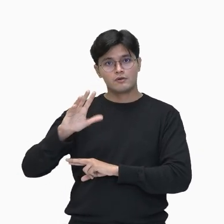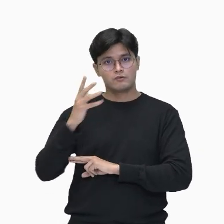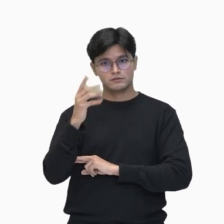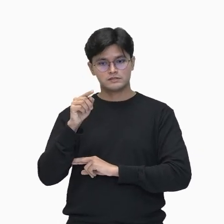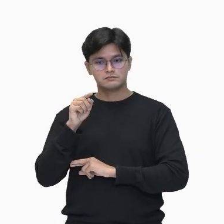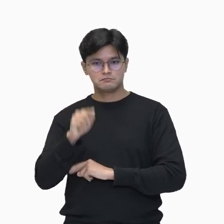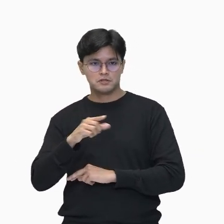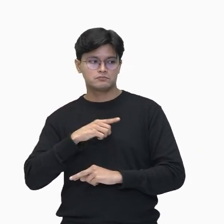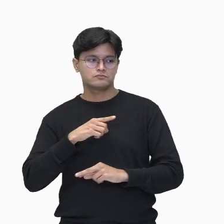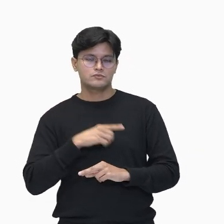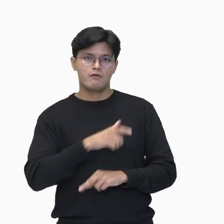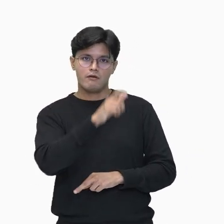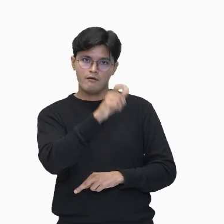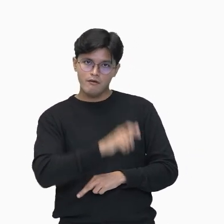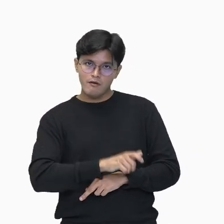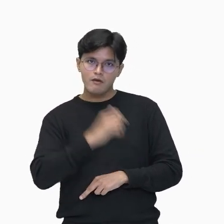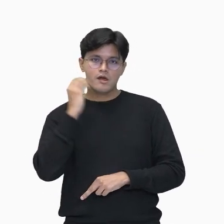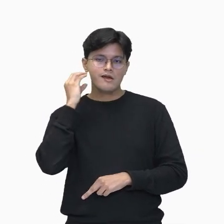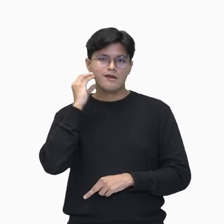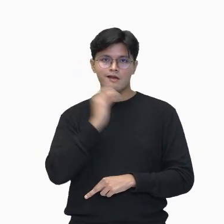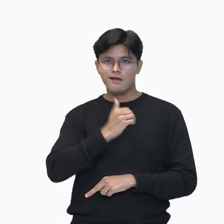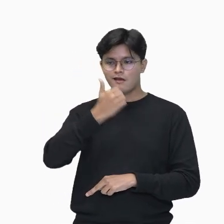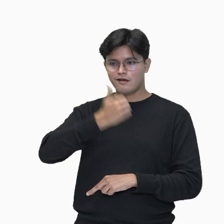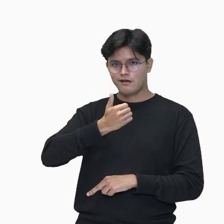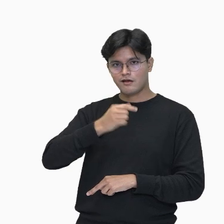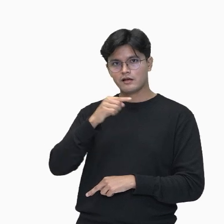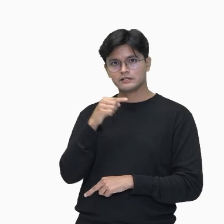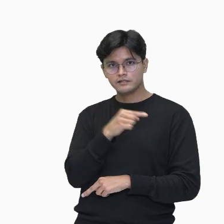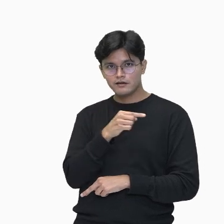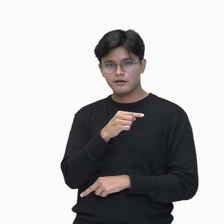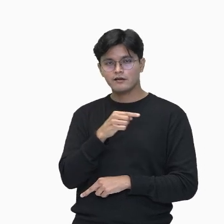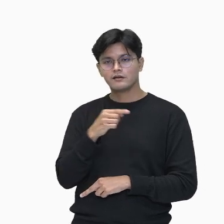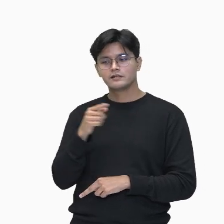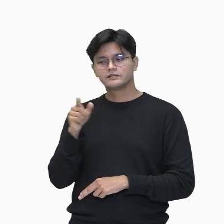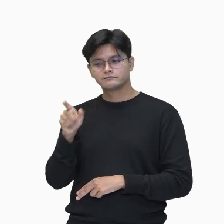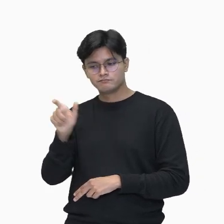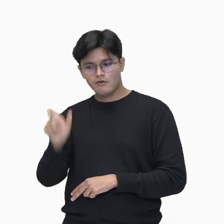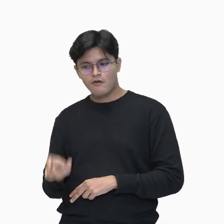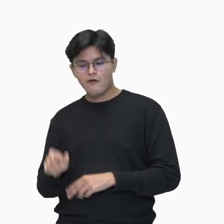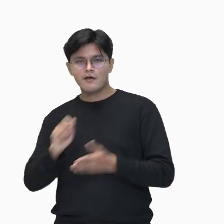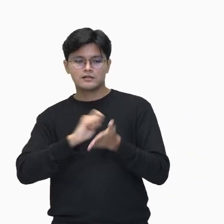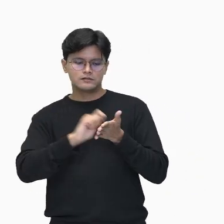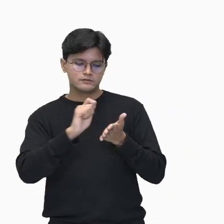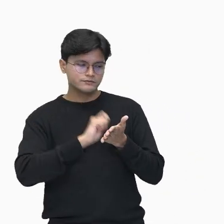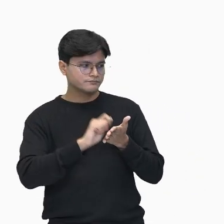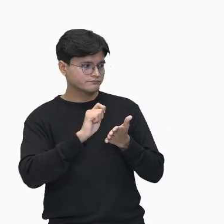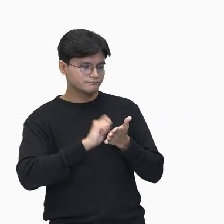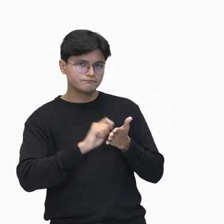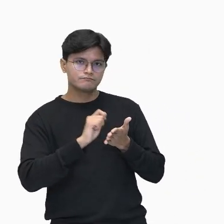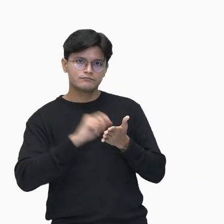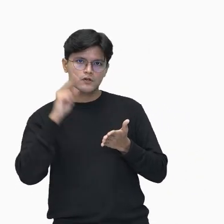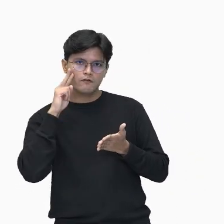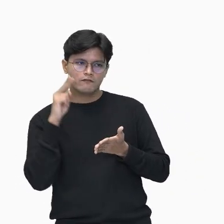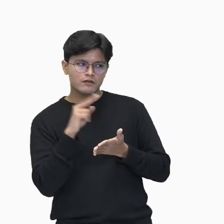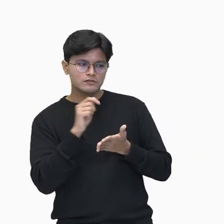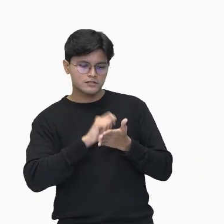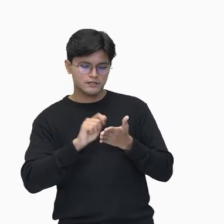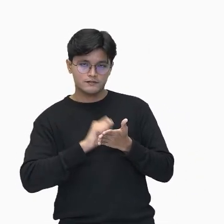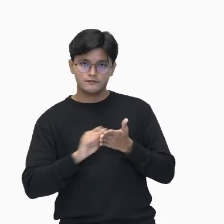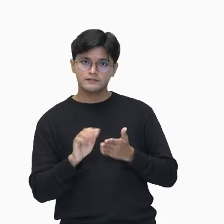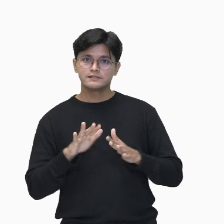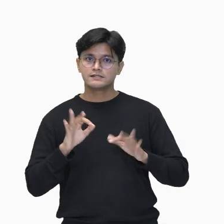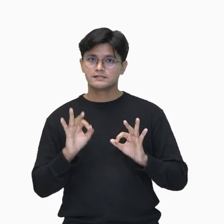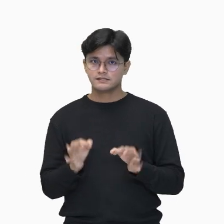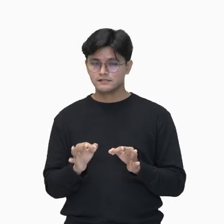né da que ele estava fazendo sua obra escrevendo né E tudo o que se passou seria